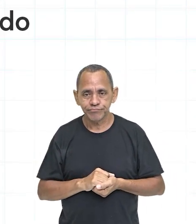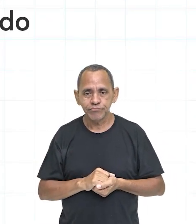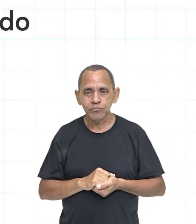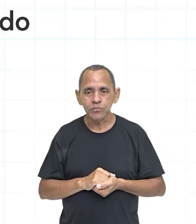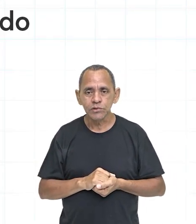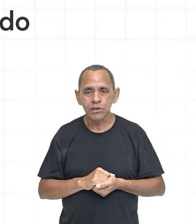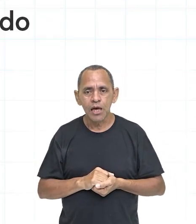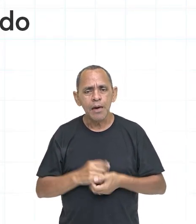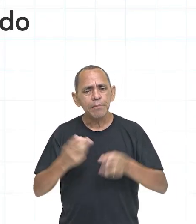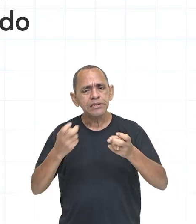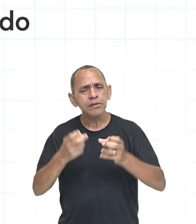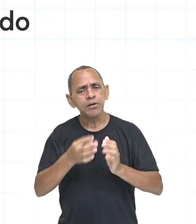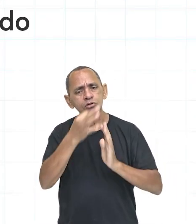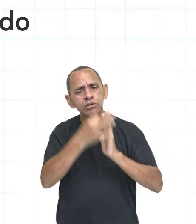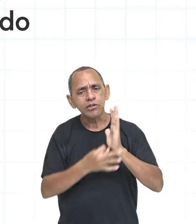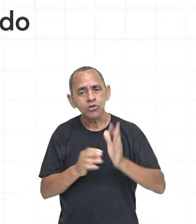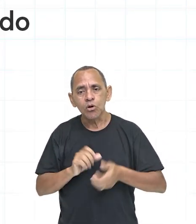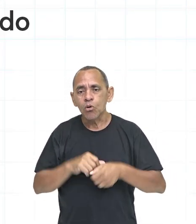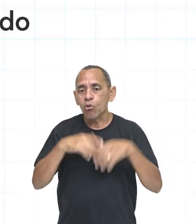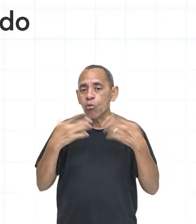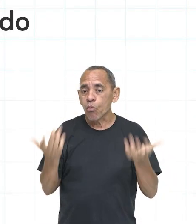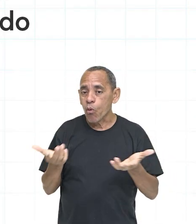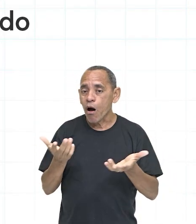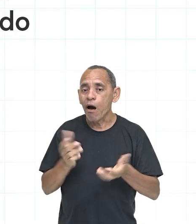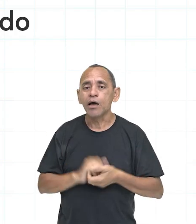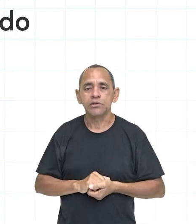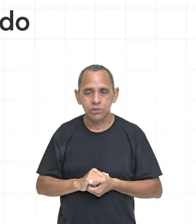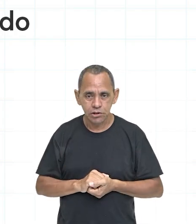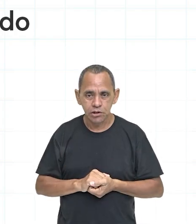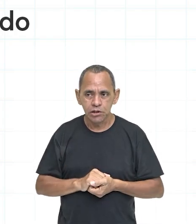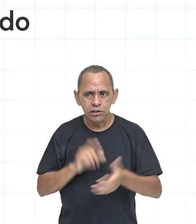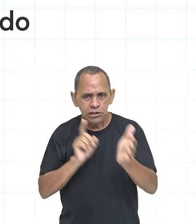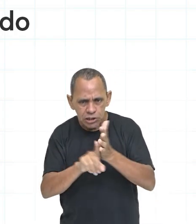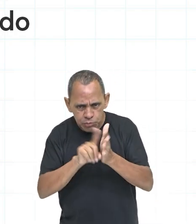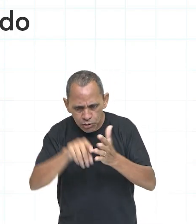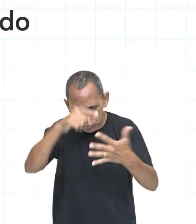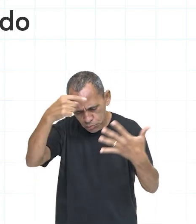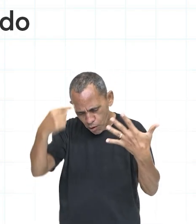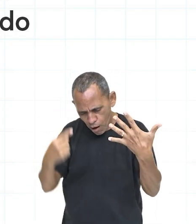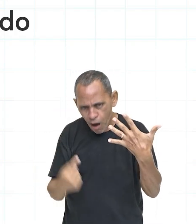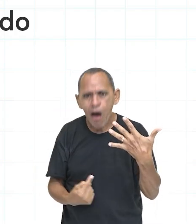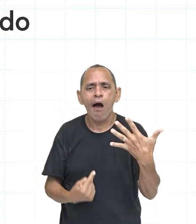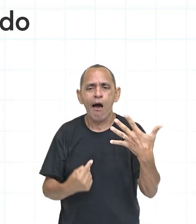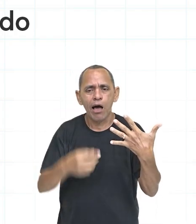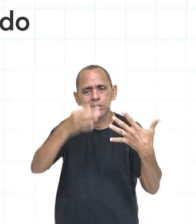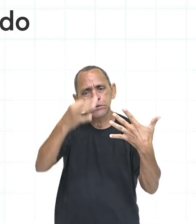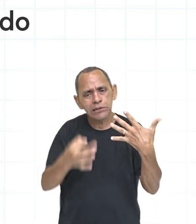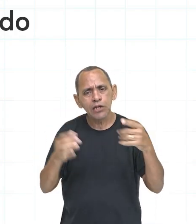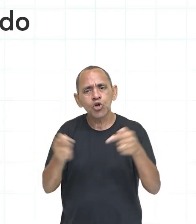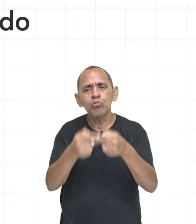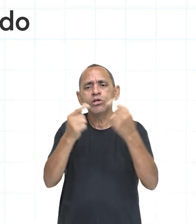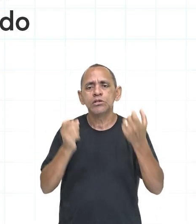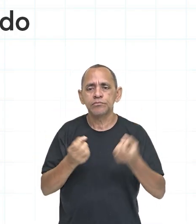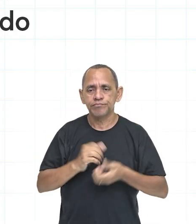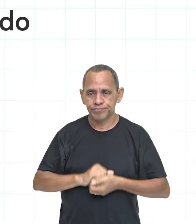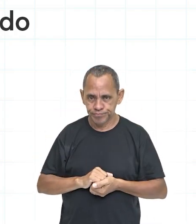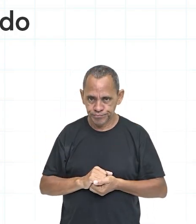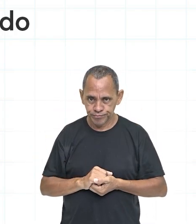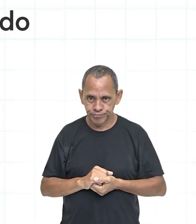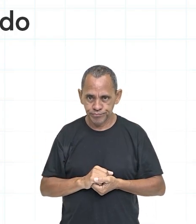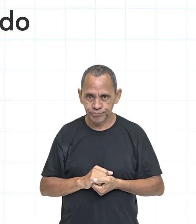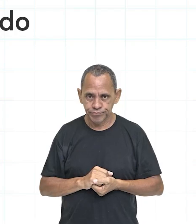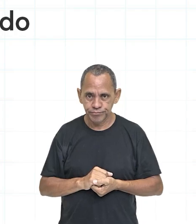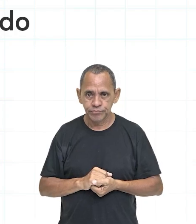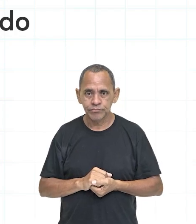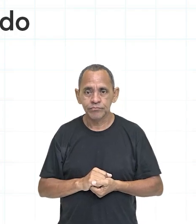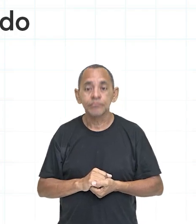Comprehension. Qual das seguintes afirmações é verdadeira sobre a matéria escura e a energia escura? Então, na letra A, matéria escura e